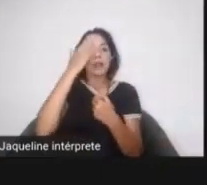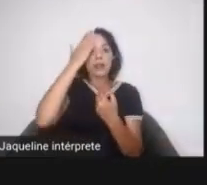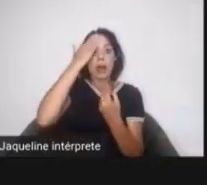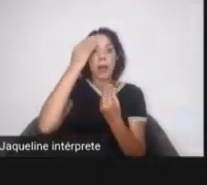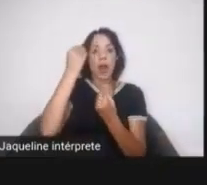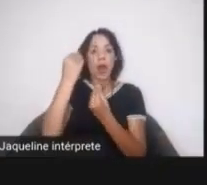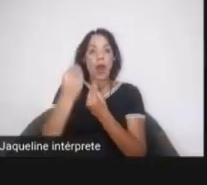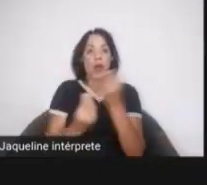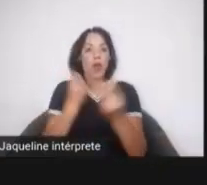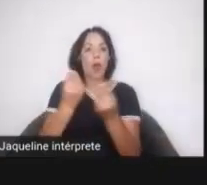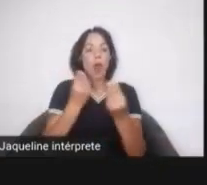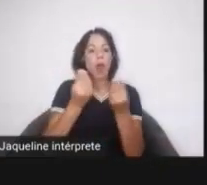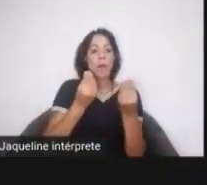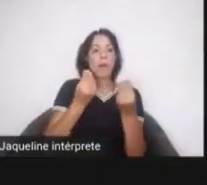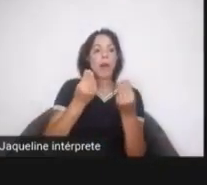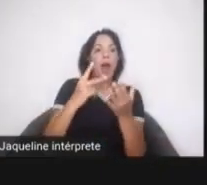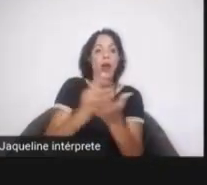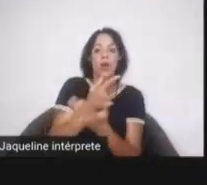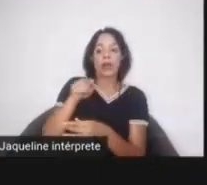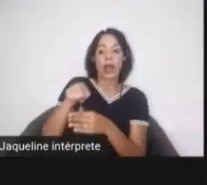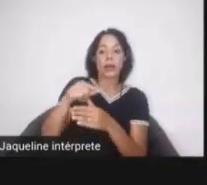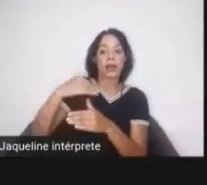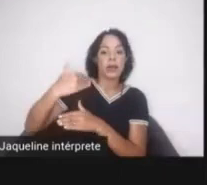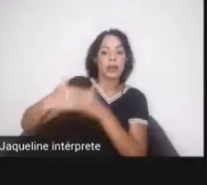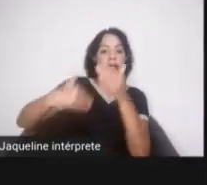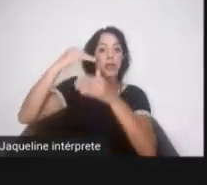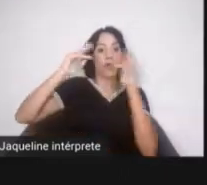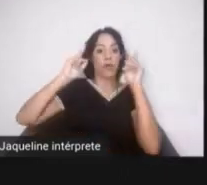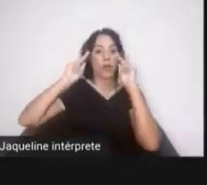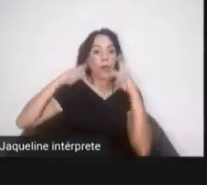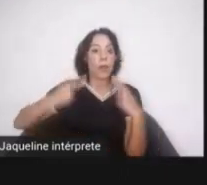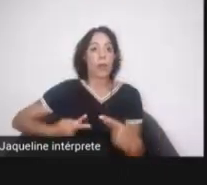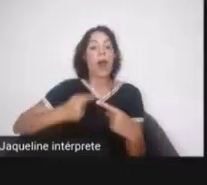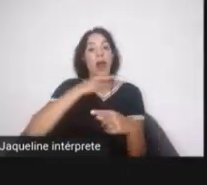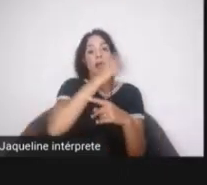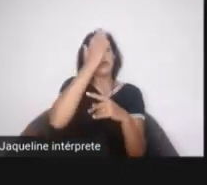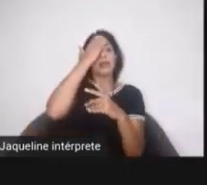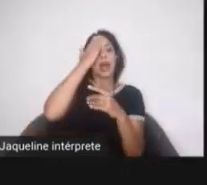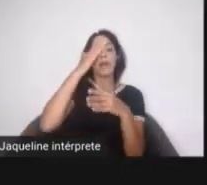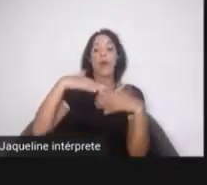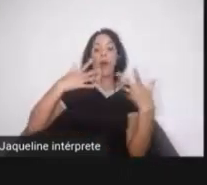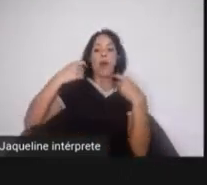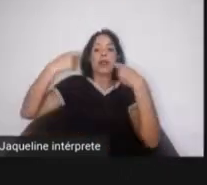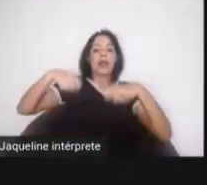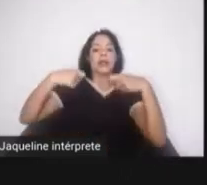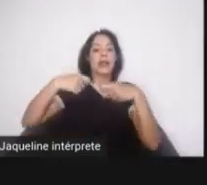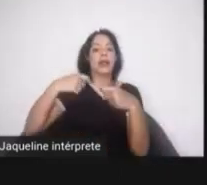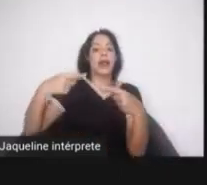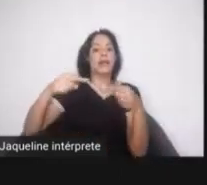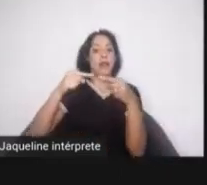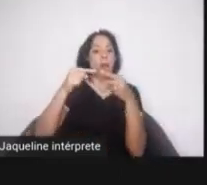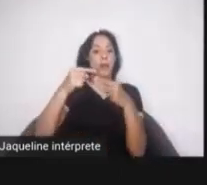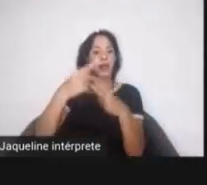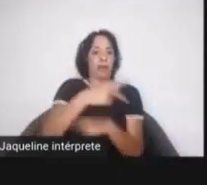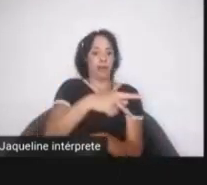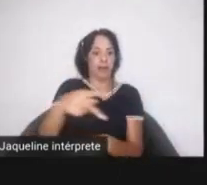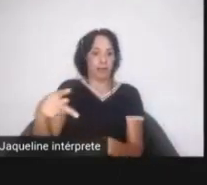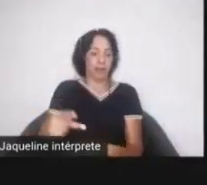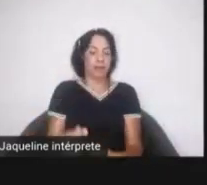muito grande do desenvolvimento humano e das necessidades e adaptações. Pode passar.